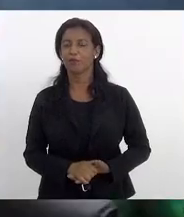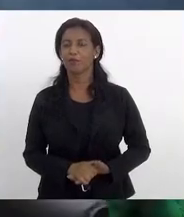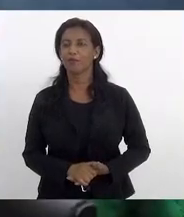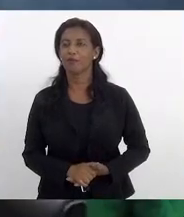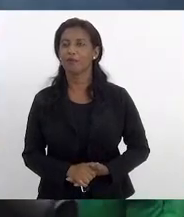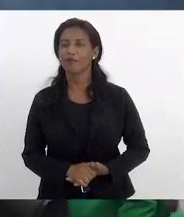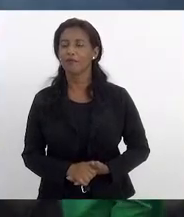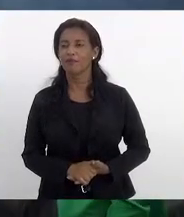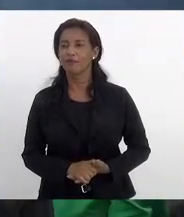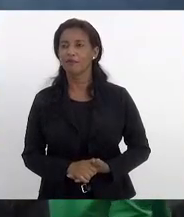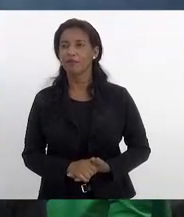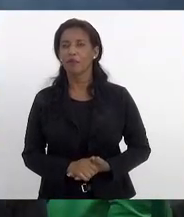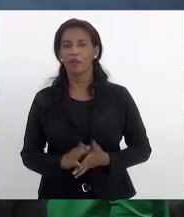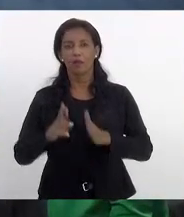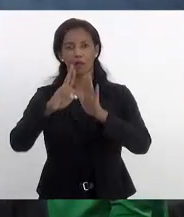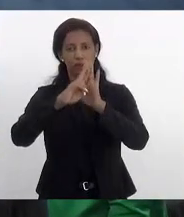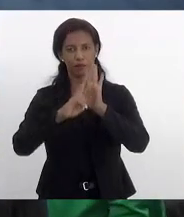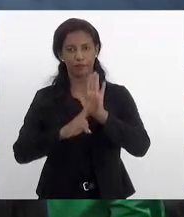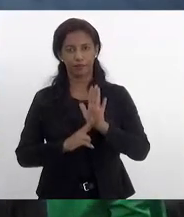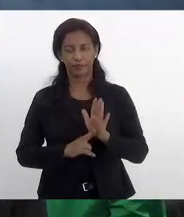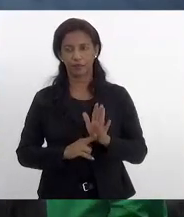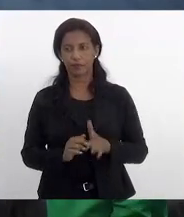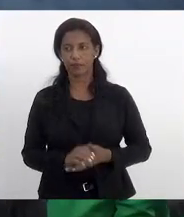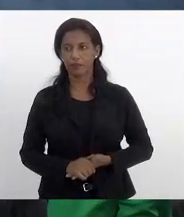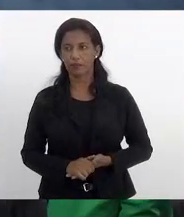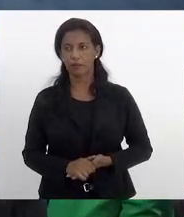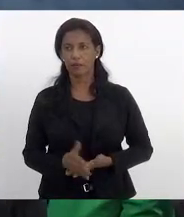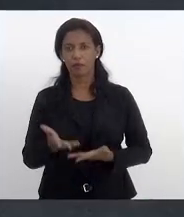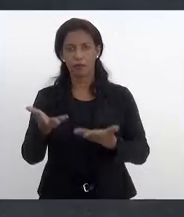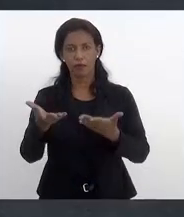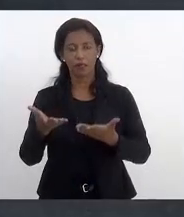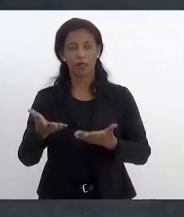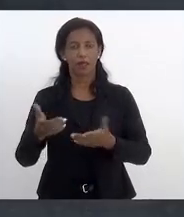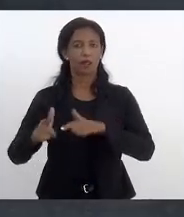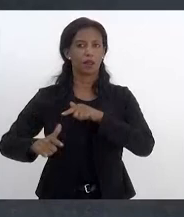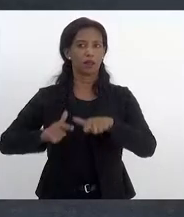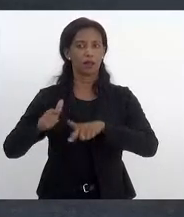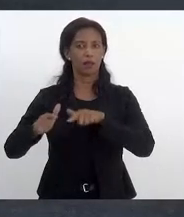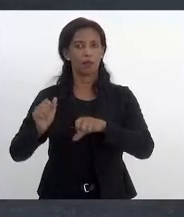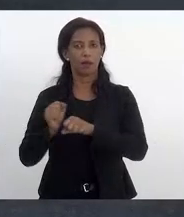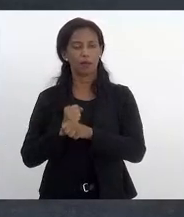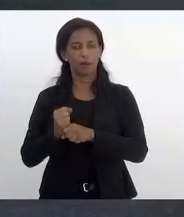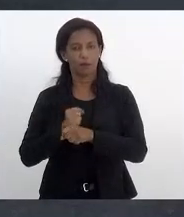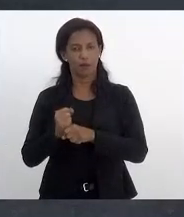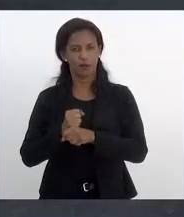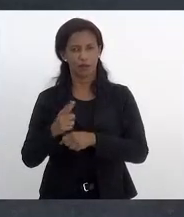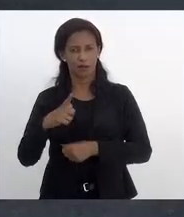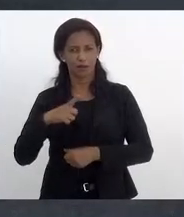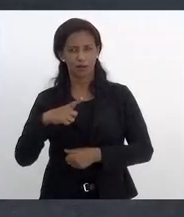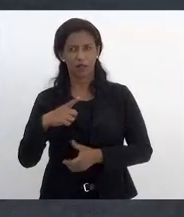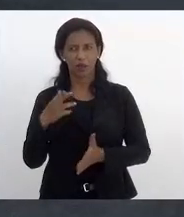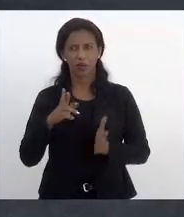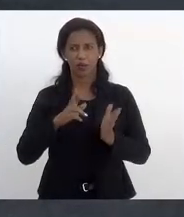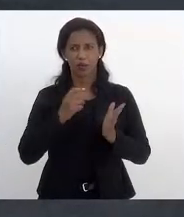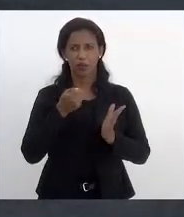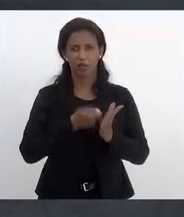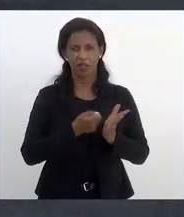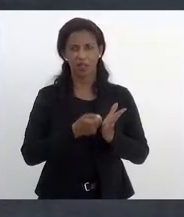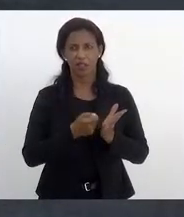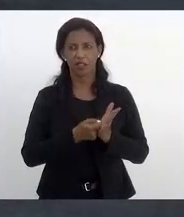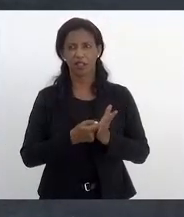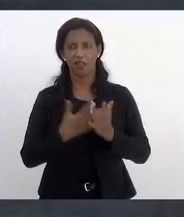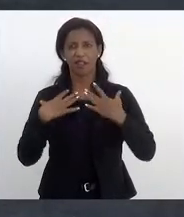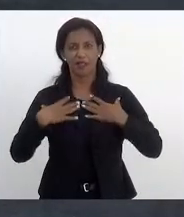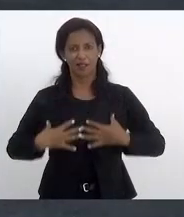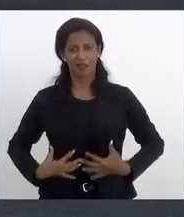uma questão de ordem regimental. Ah. Vossa Excelência, que está mais tempo na casa, há alguma observação no regimento da casa na questão da